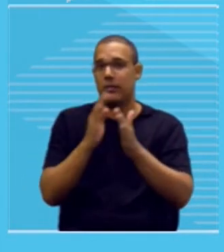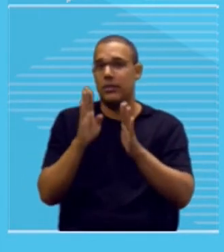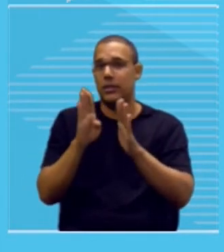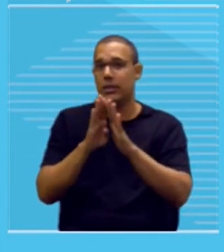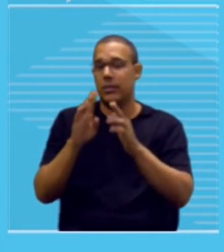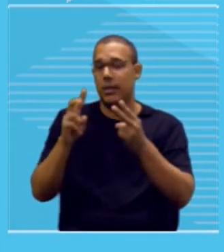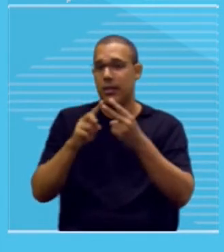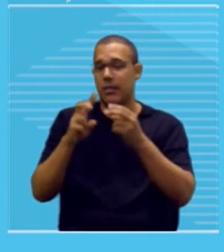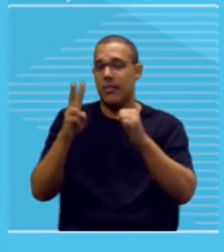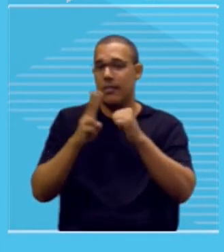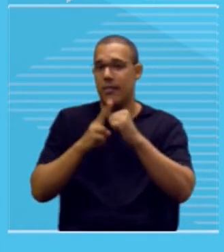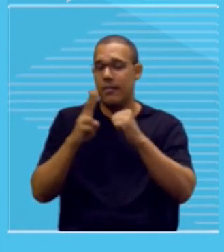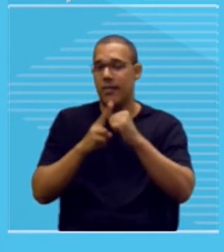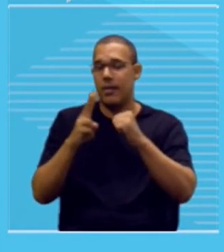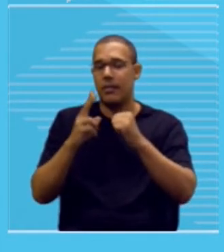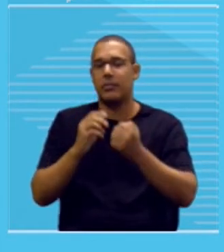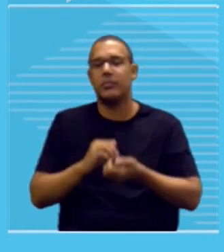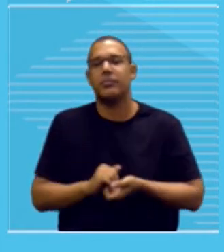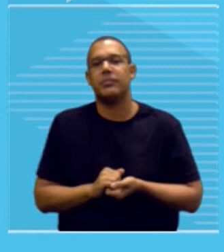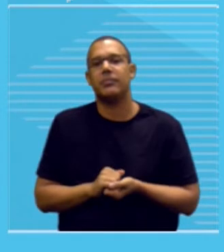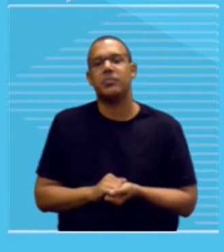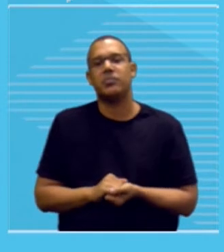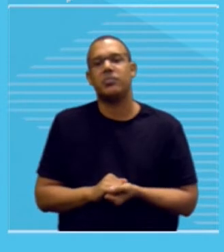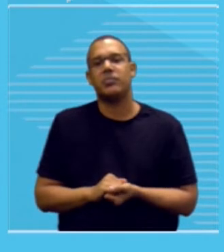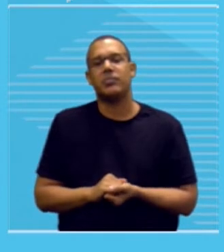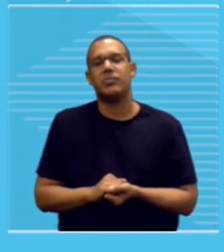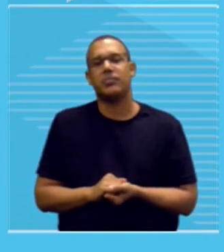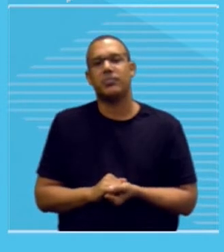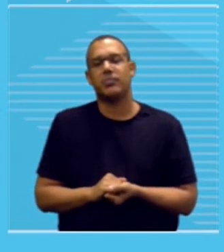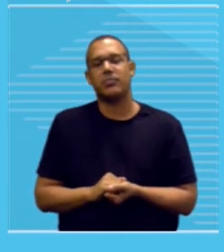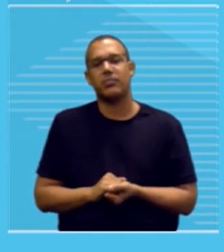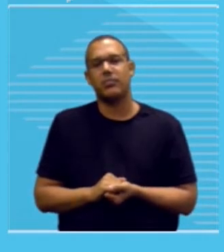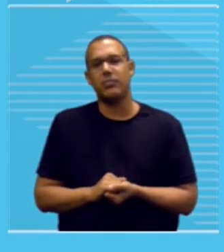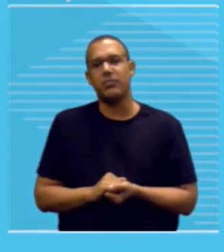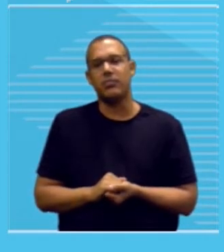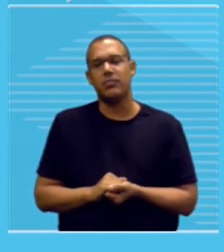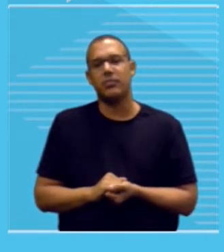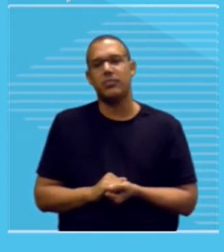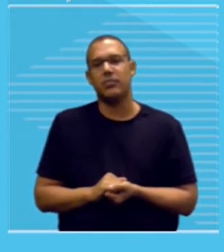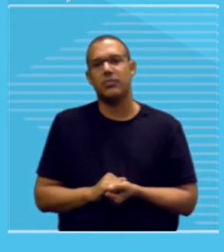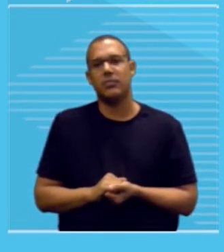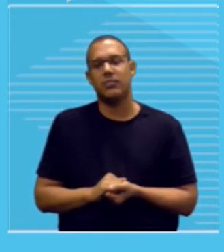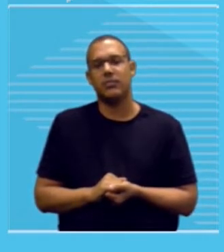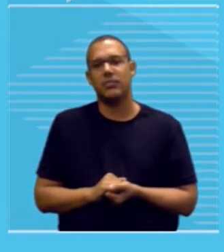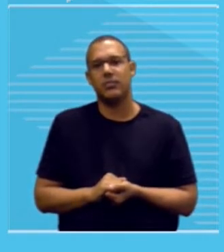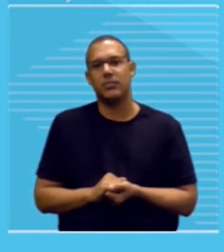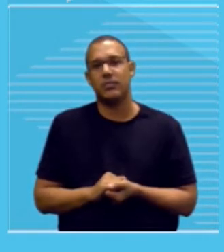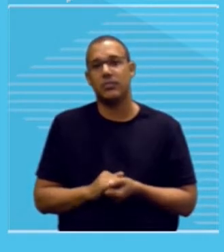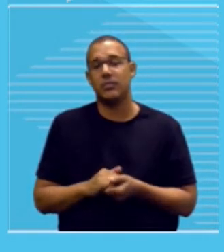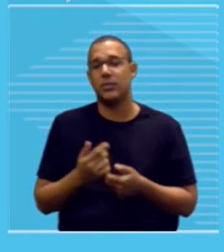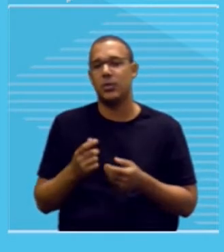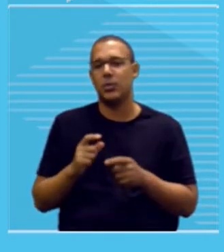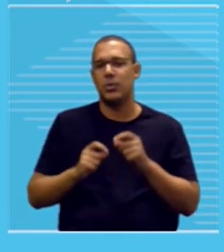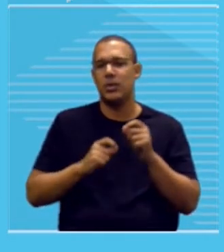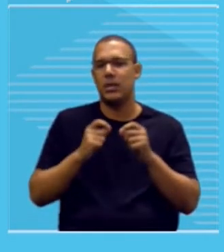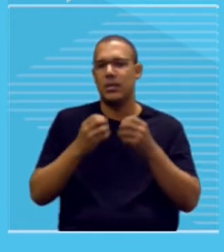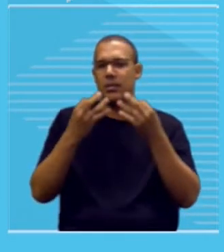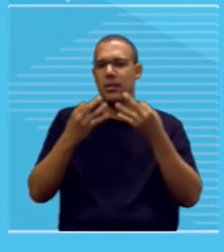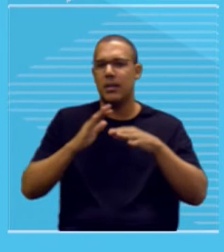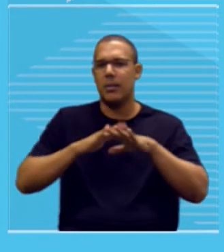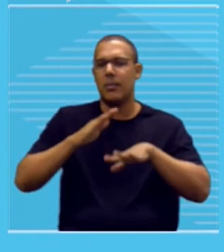pode ser o verbo reservar fazer reservas aquele me promete Qual é a promessa que ele me dá